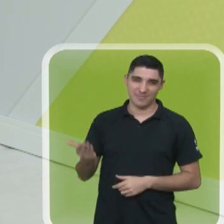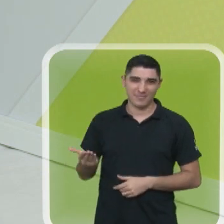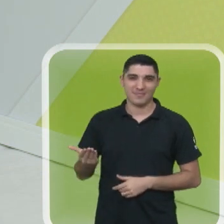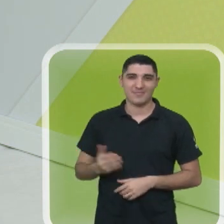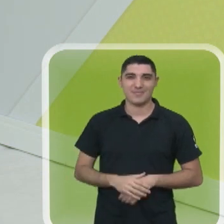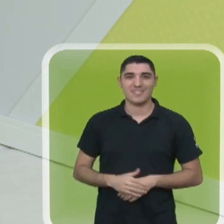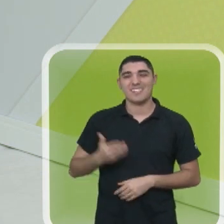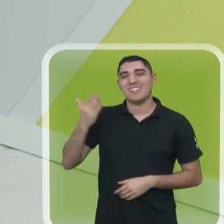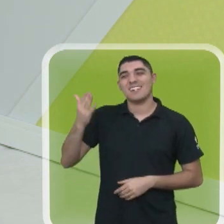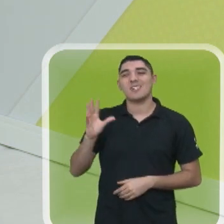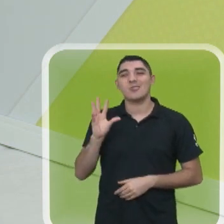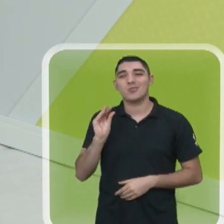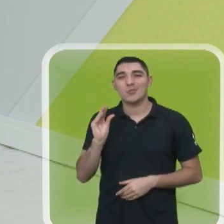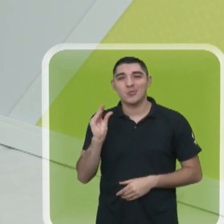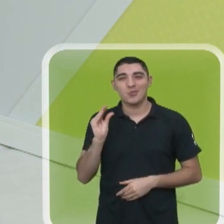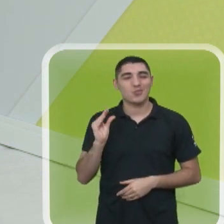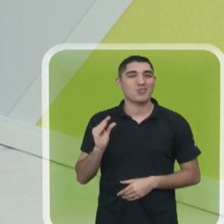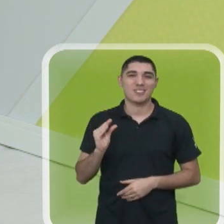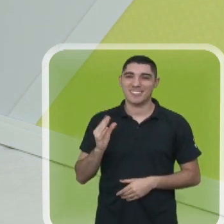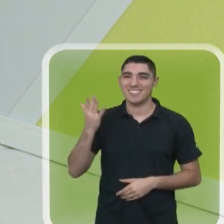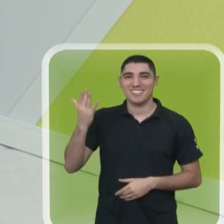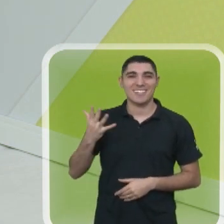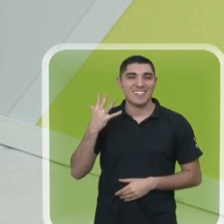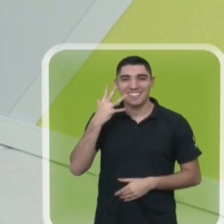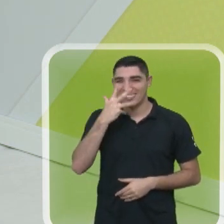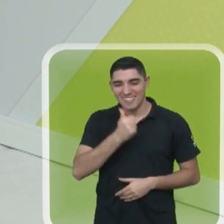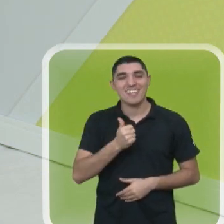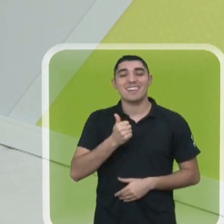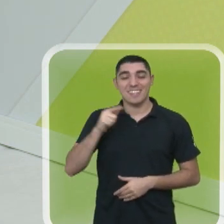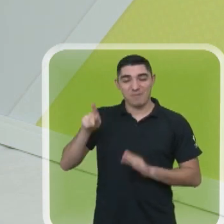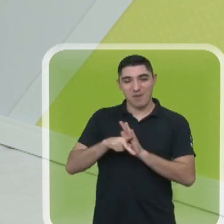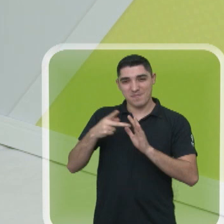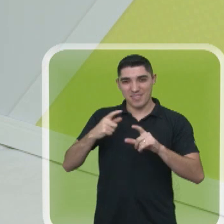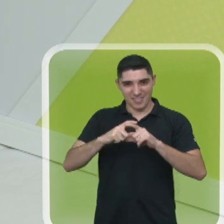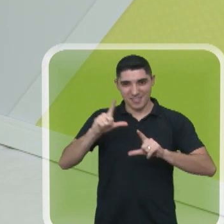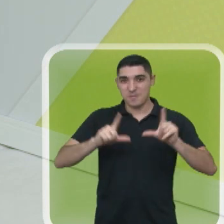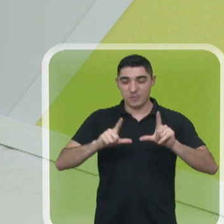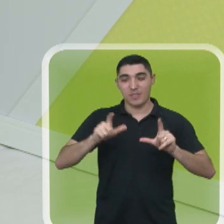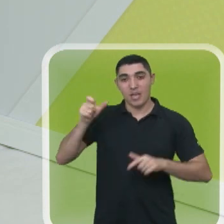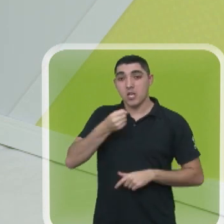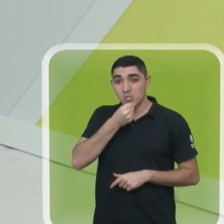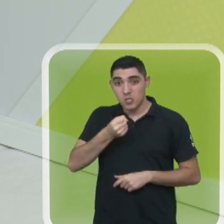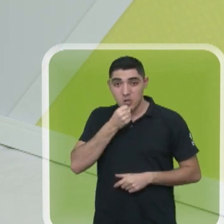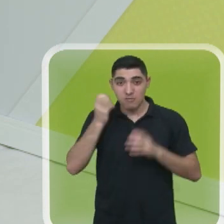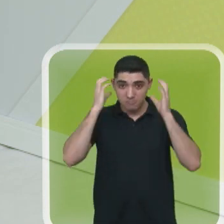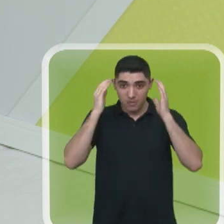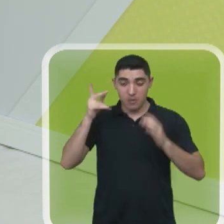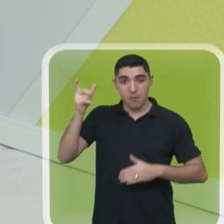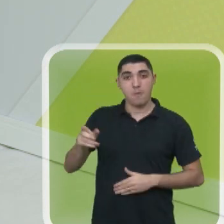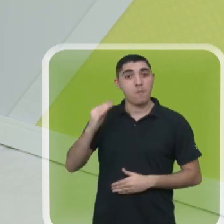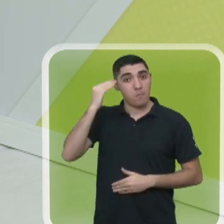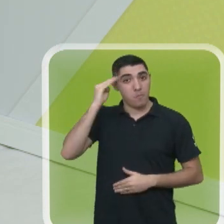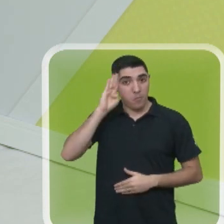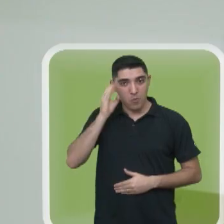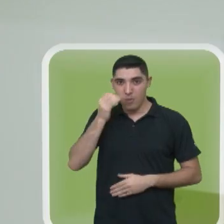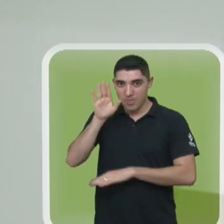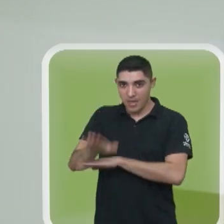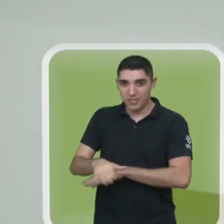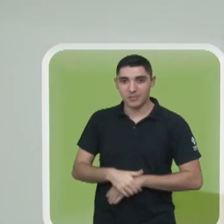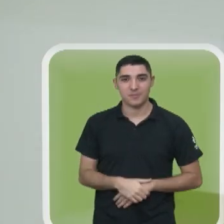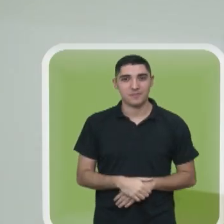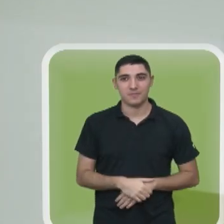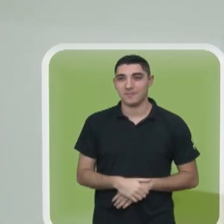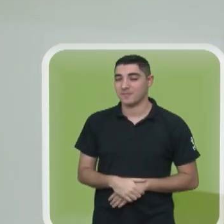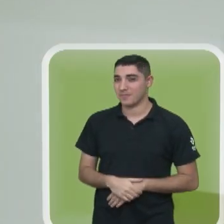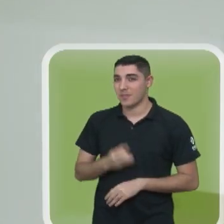o tchu-tchu-tchu da nossa TV Câmara, o jornalista e repórter esportivo Bruno Castilho. Tudo bem, Brunão? Boa tarde. Boa